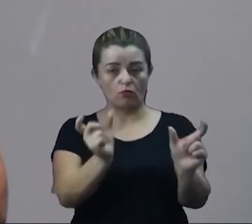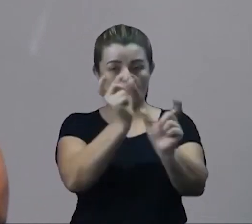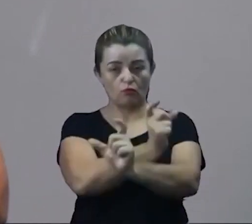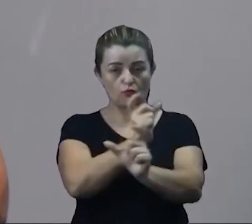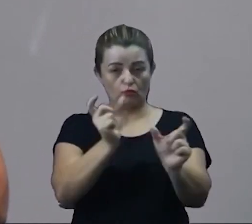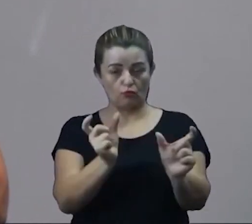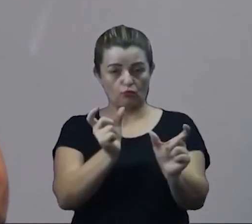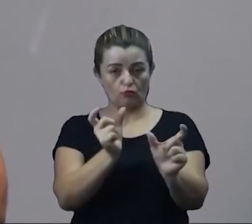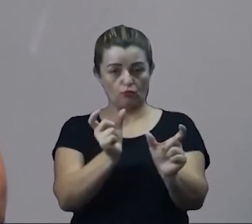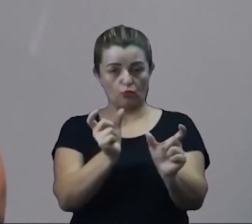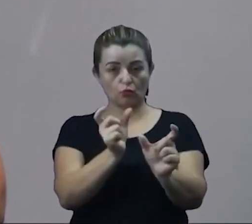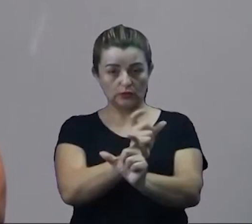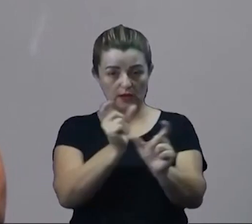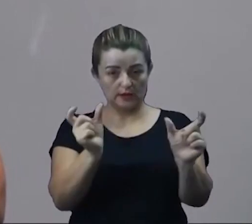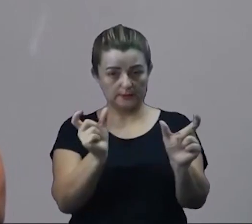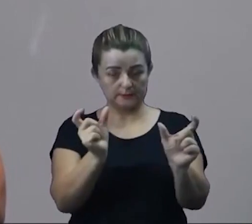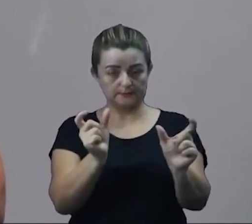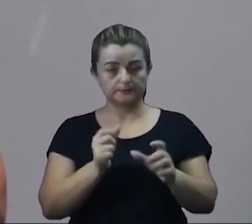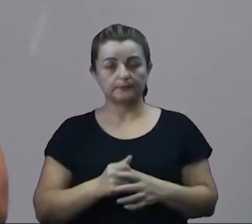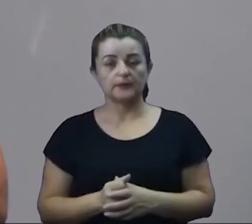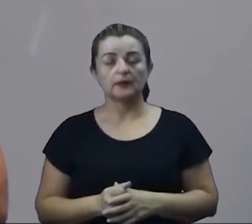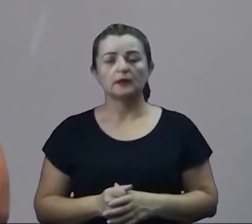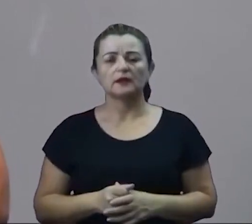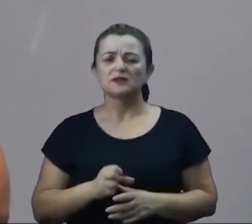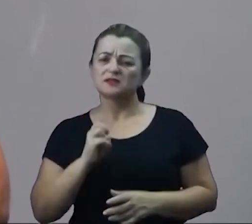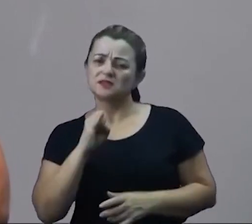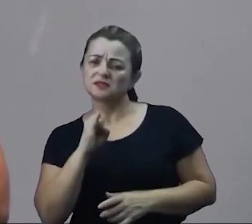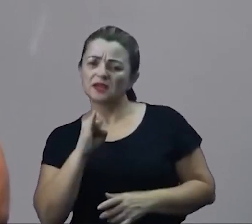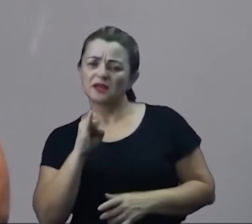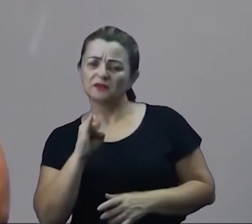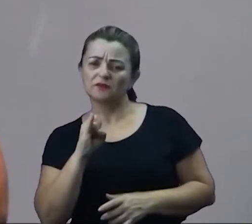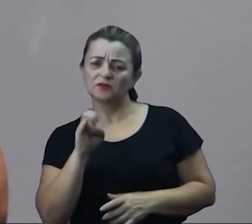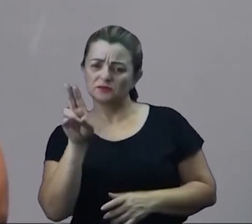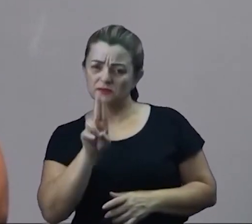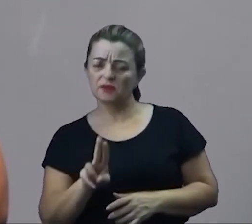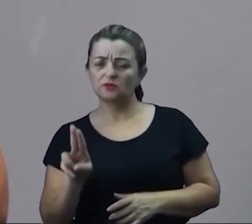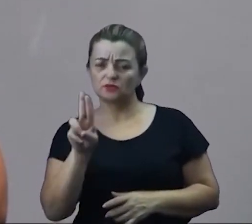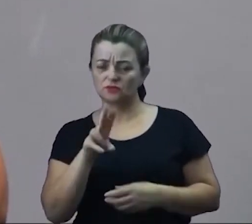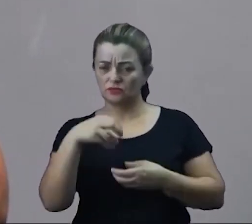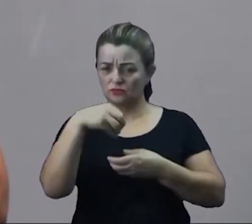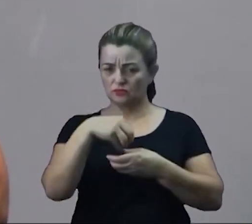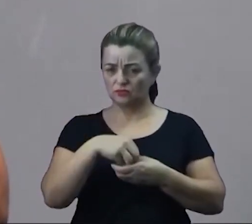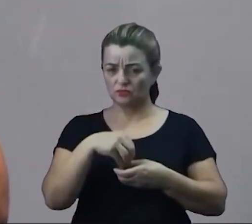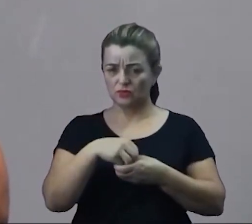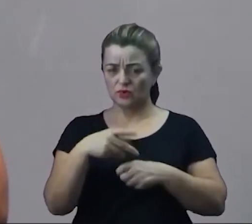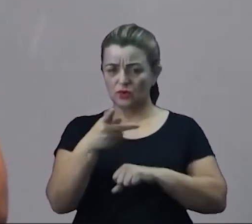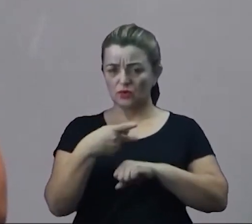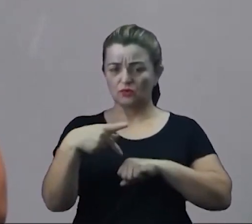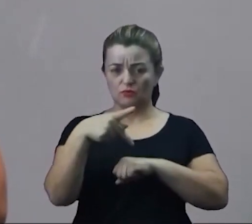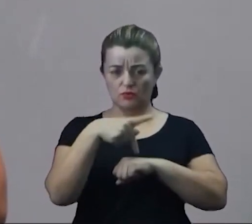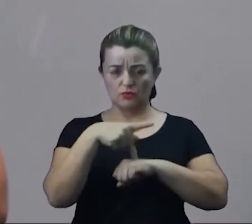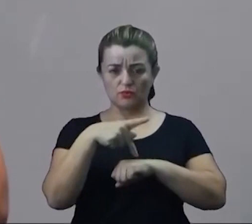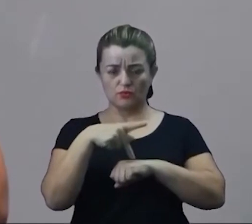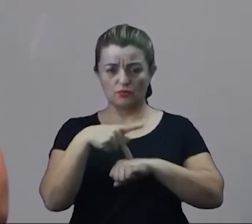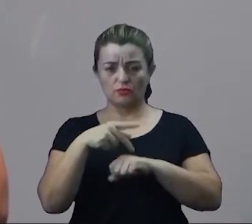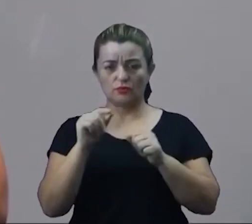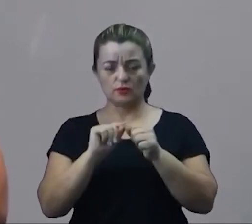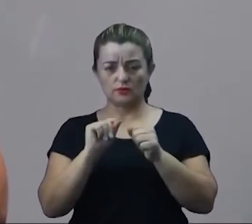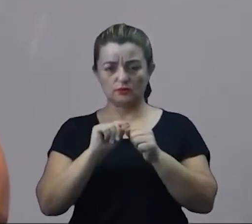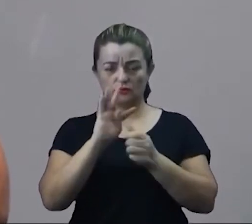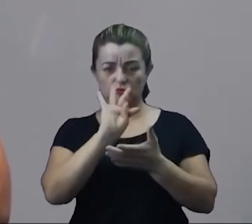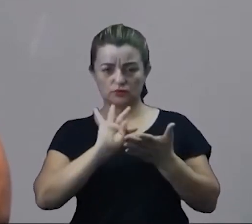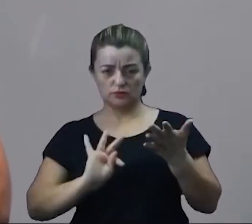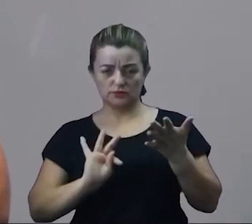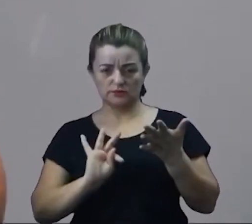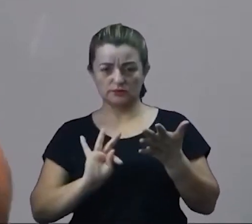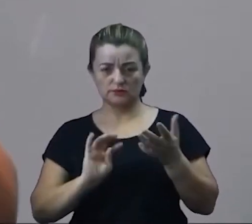seja, palavras contrárias. Será que foi isso que ele usou, né, dentro do poema para chegar aí a produzir o significado?